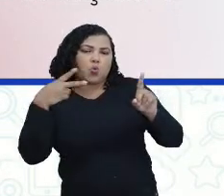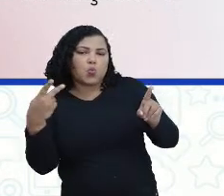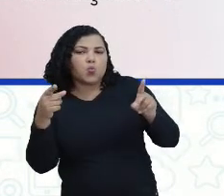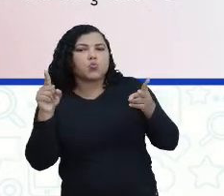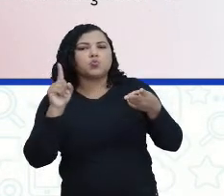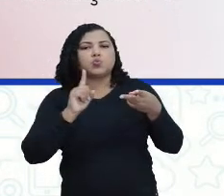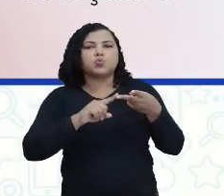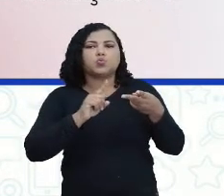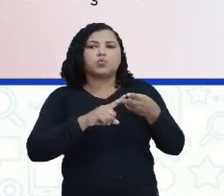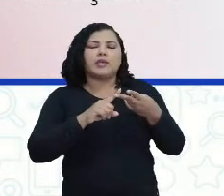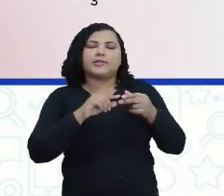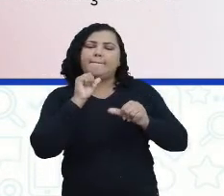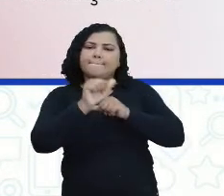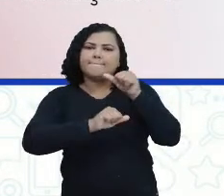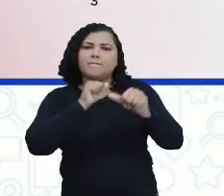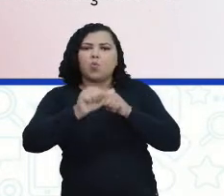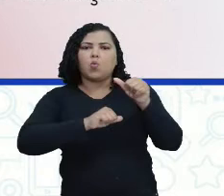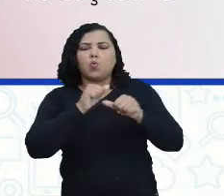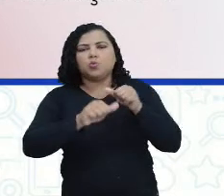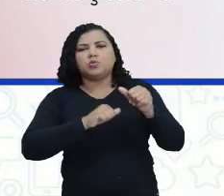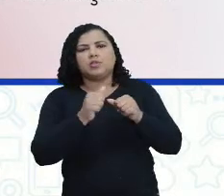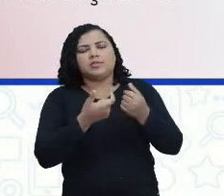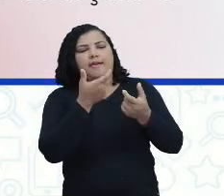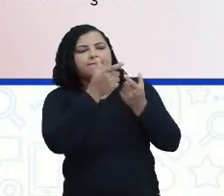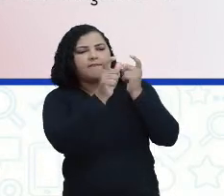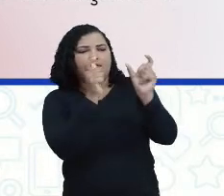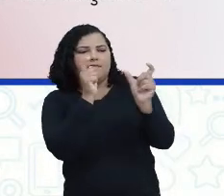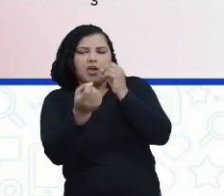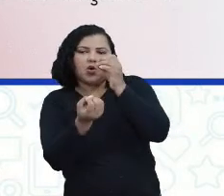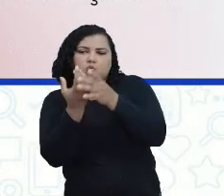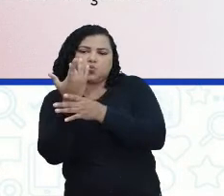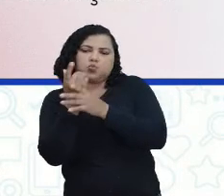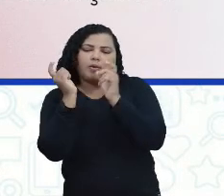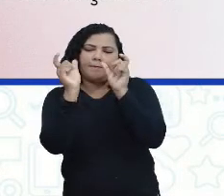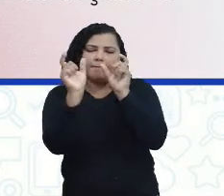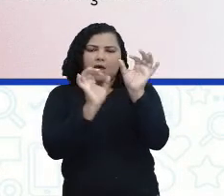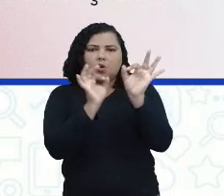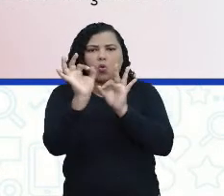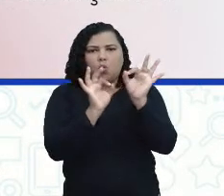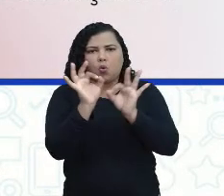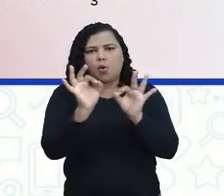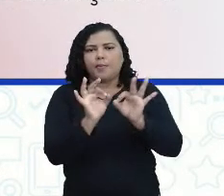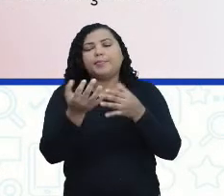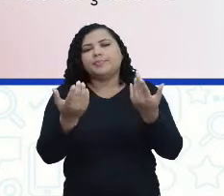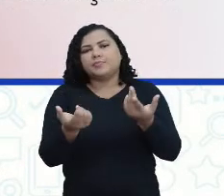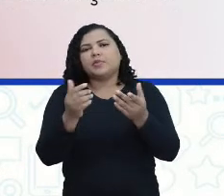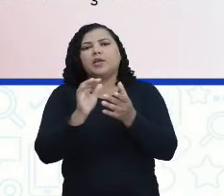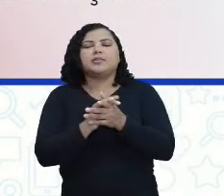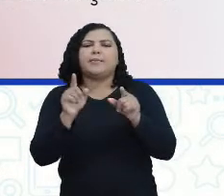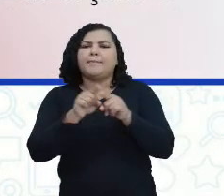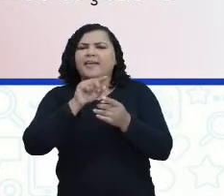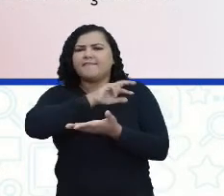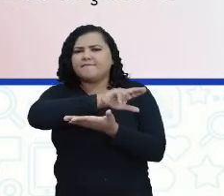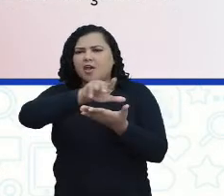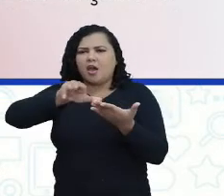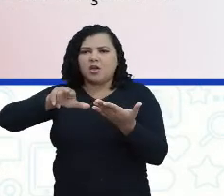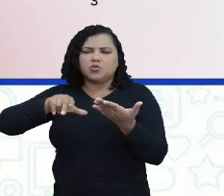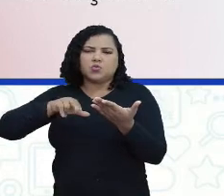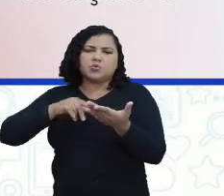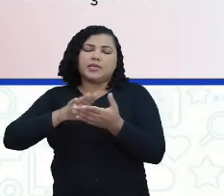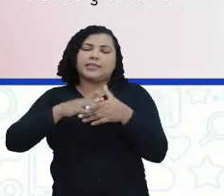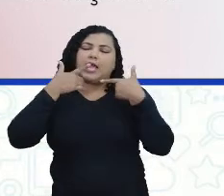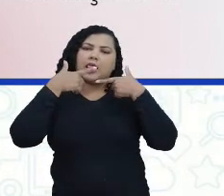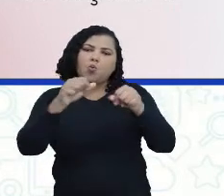verbal, nas construções frasais, uso de siglas, códigos e gírias, hashtags, emojis, predomínio da